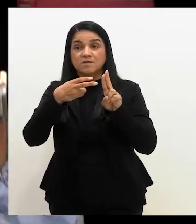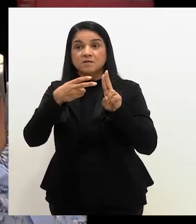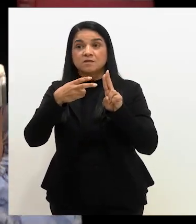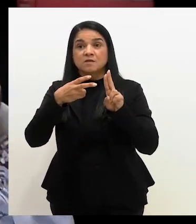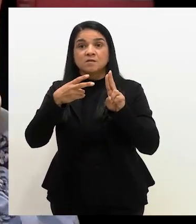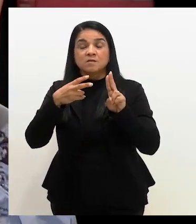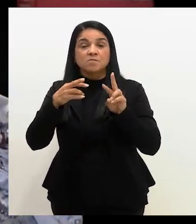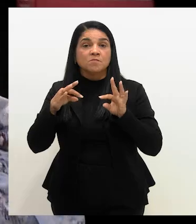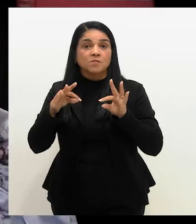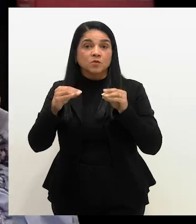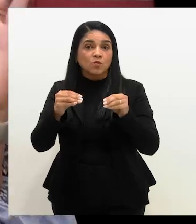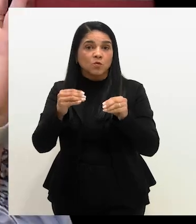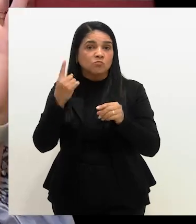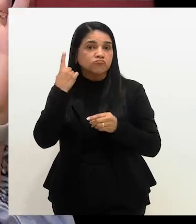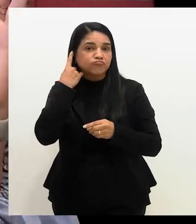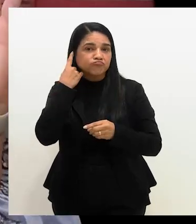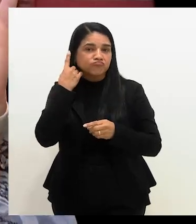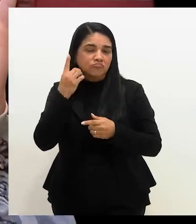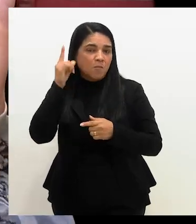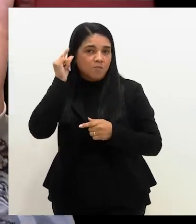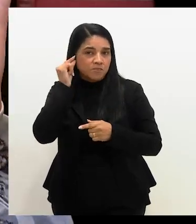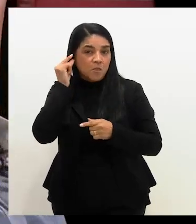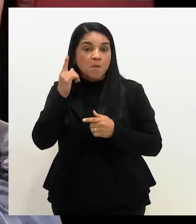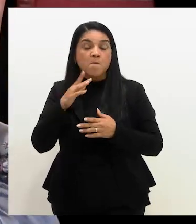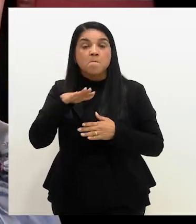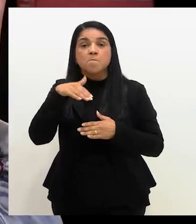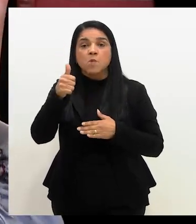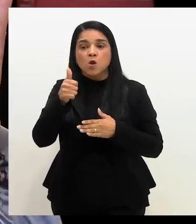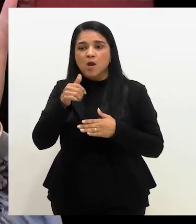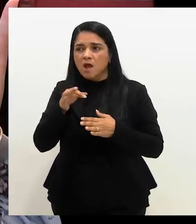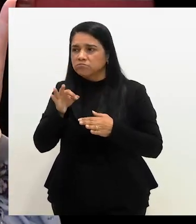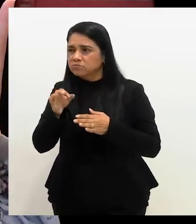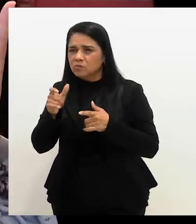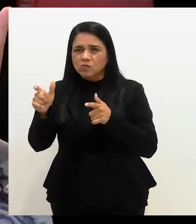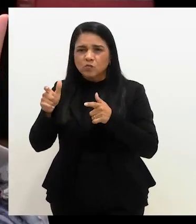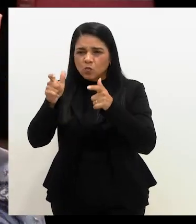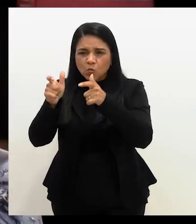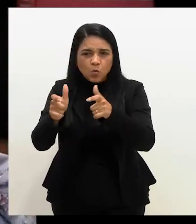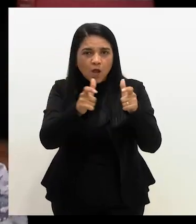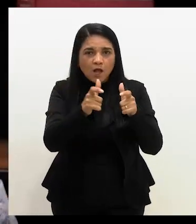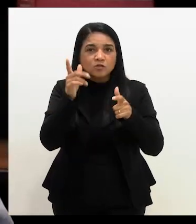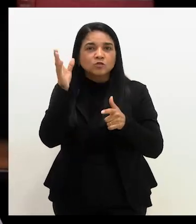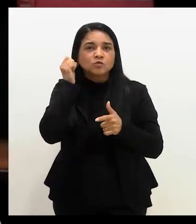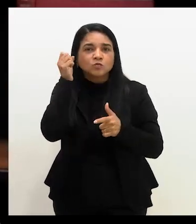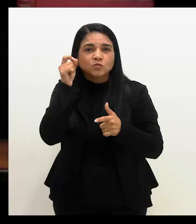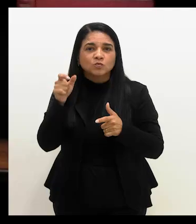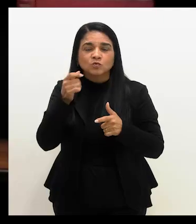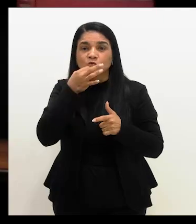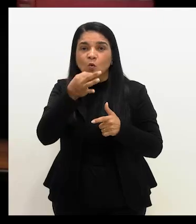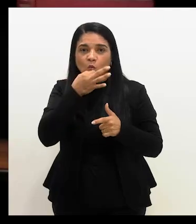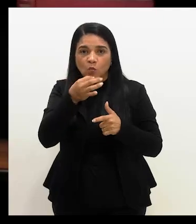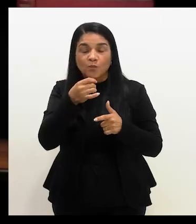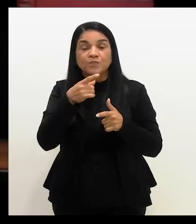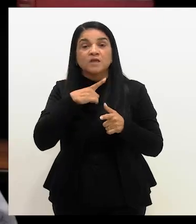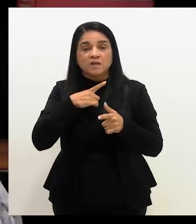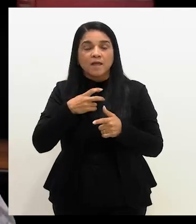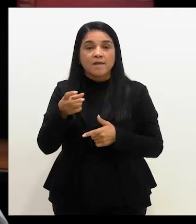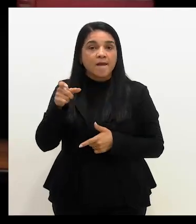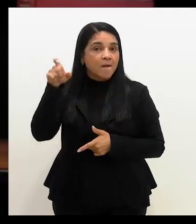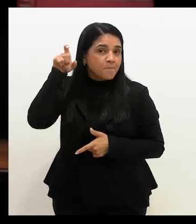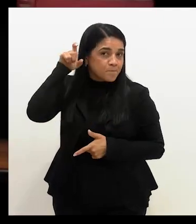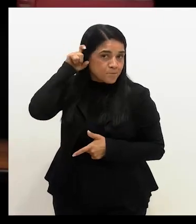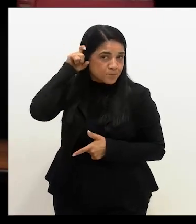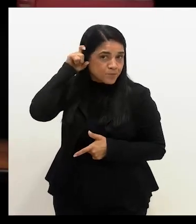SUS, para perda auditiva unilateral, para que o paciente consiga melhorar a sua localização sonora. Então, a gente já pode indicar isso.